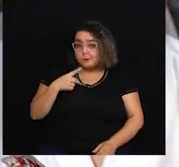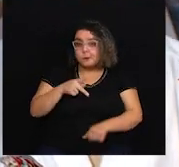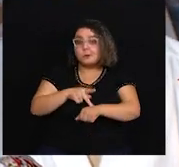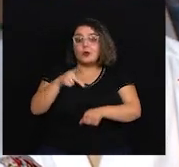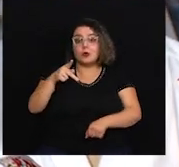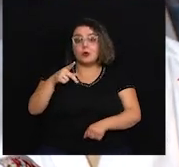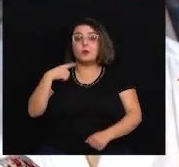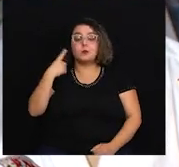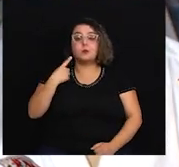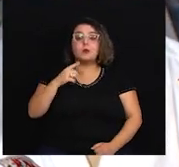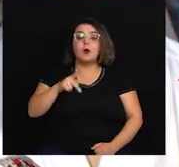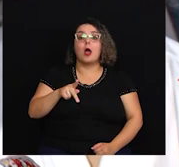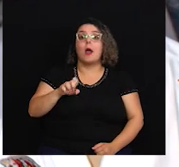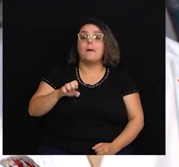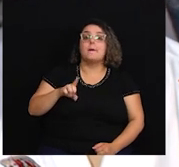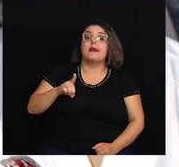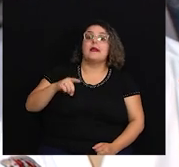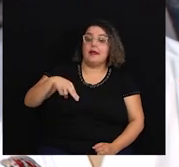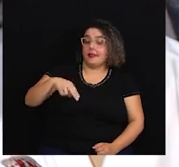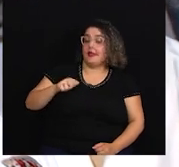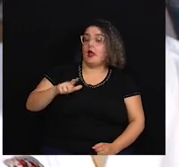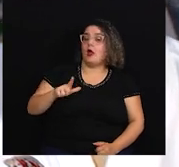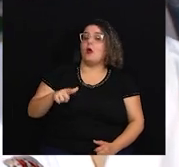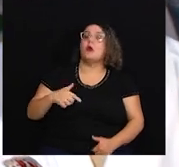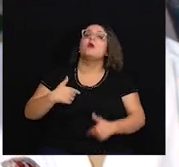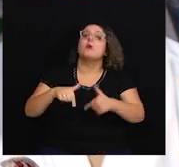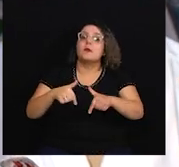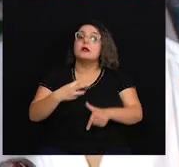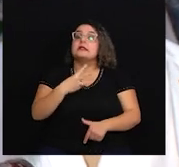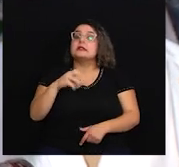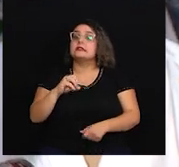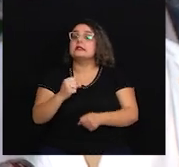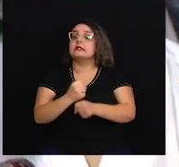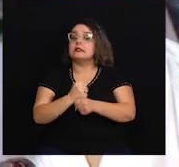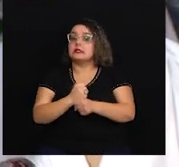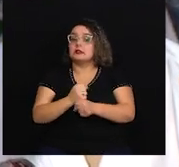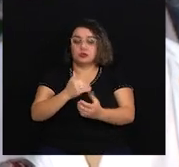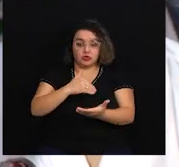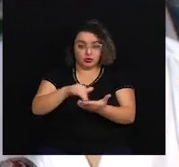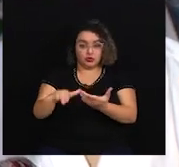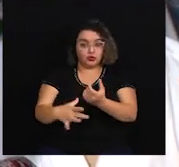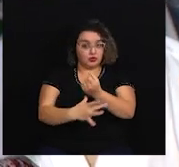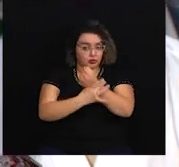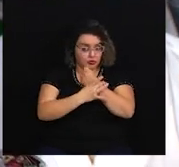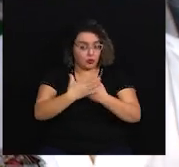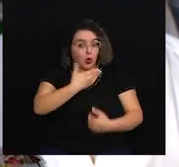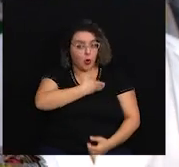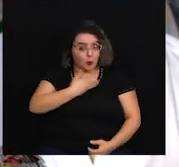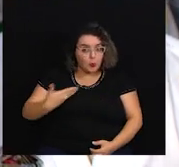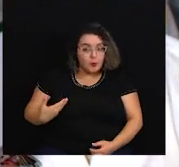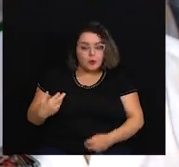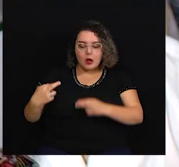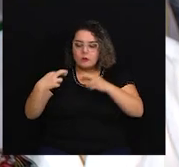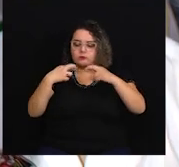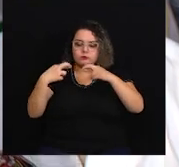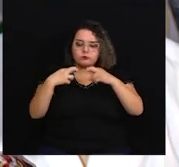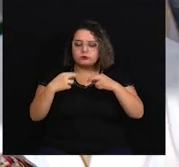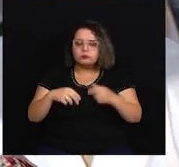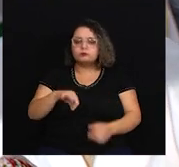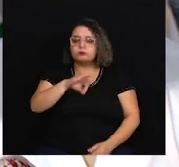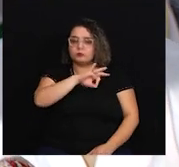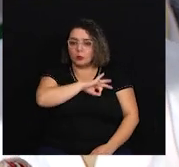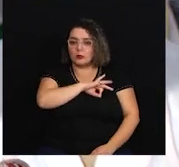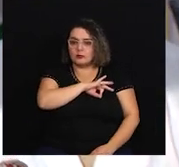Direito Penal trabalhou durante 30 anos na Secretaria de Segurança Pública como investigador de polícia